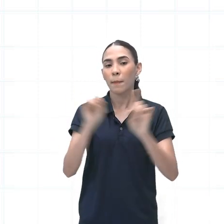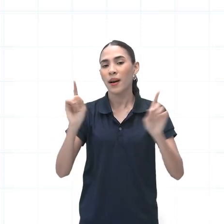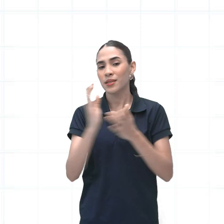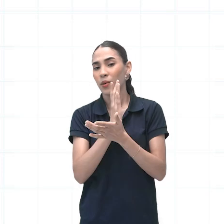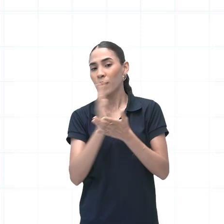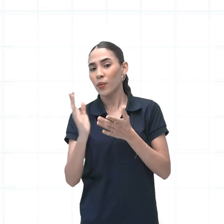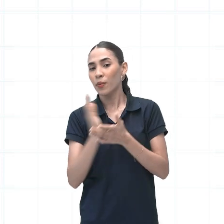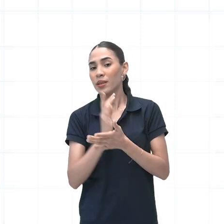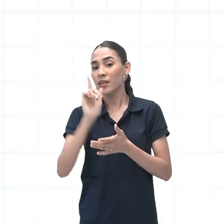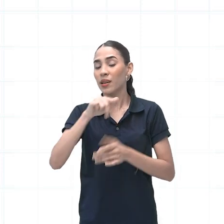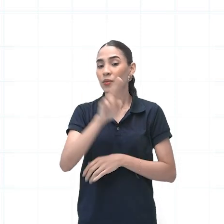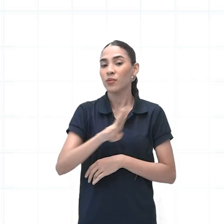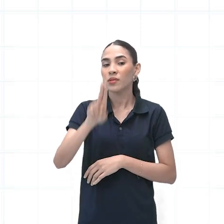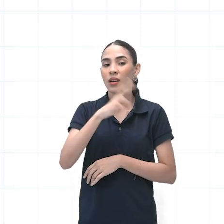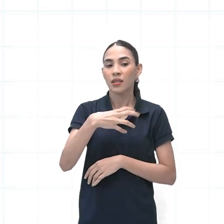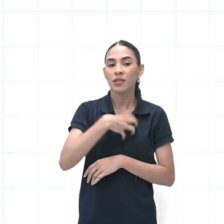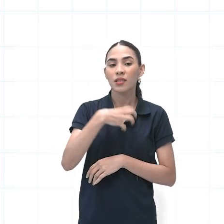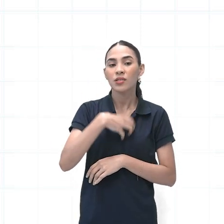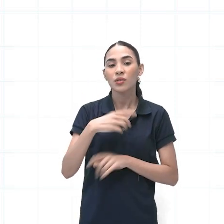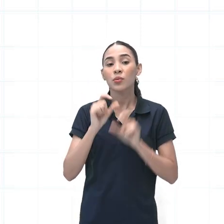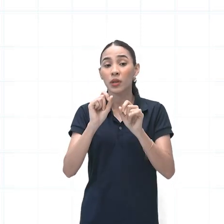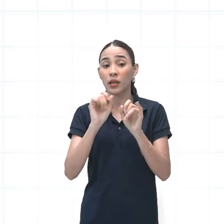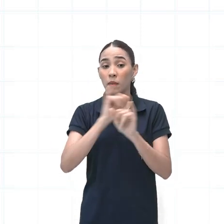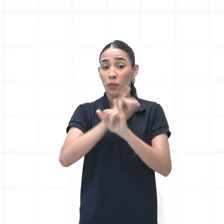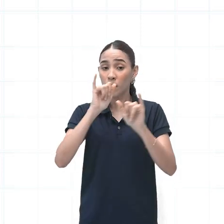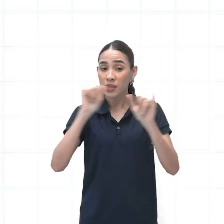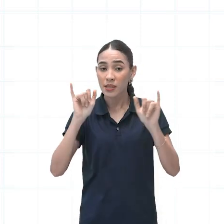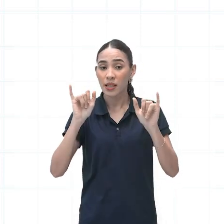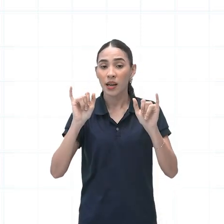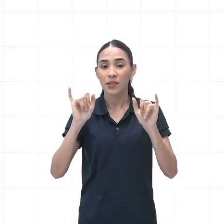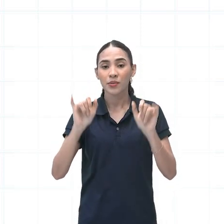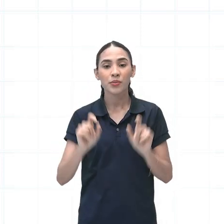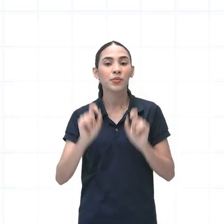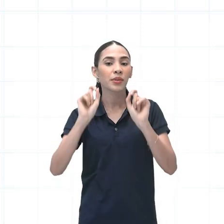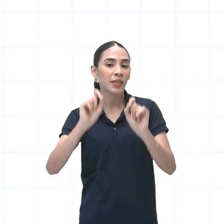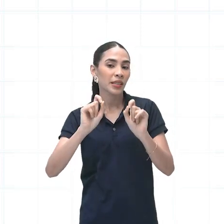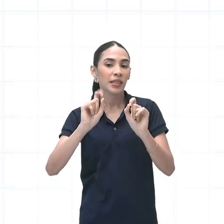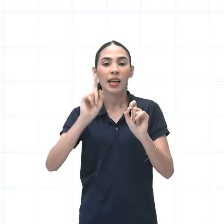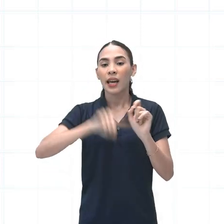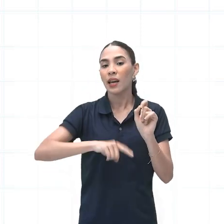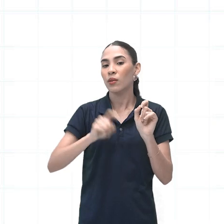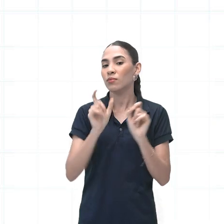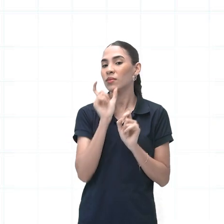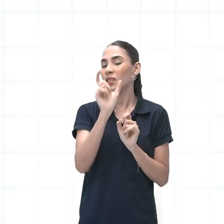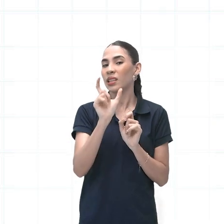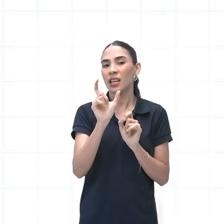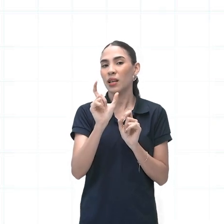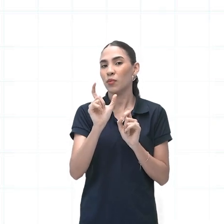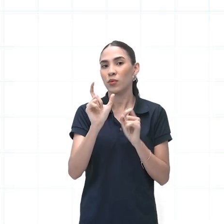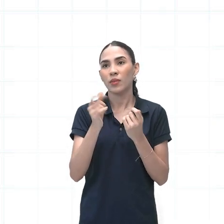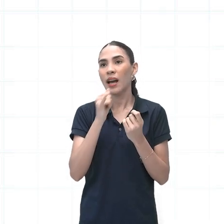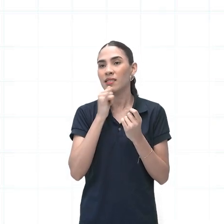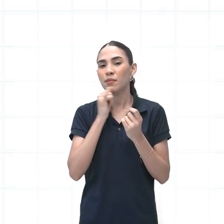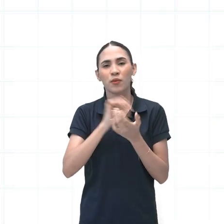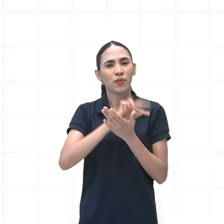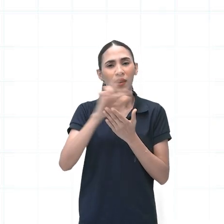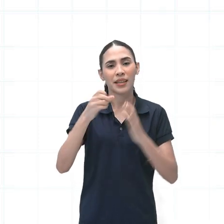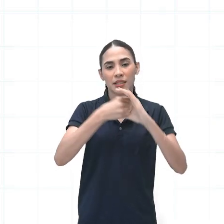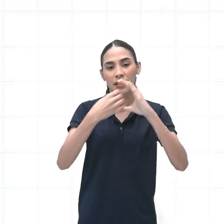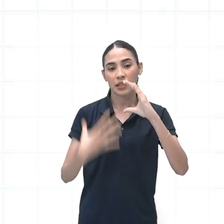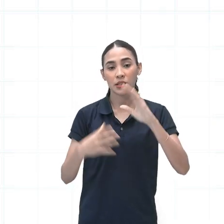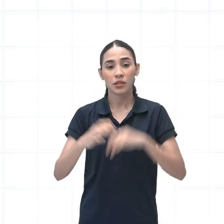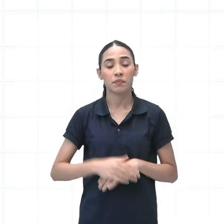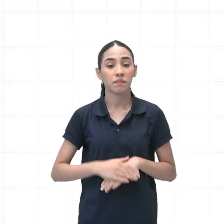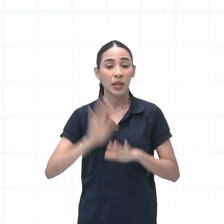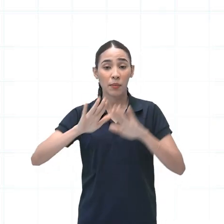algumas vezes é utilizado no sentido de publicidade, o que o torna um termo amplo. Embora os